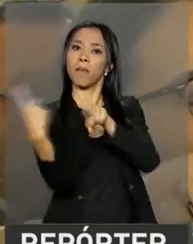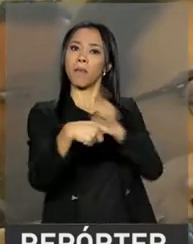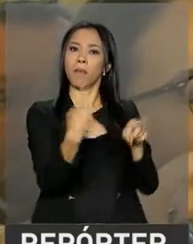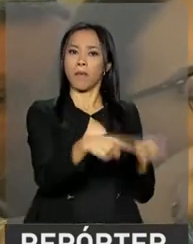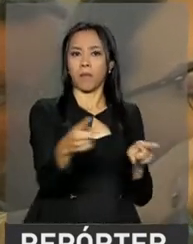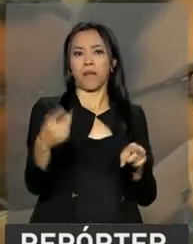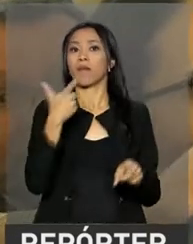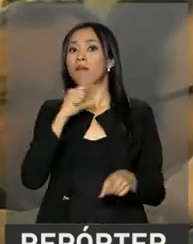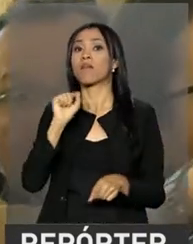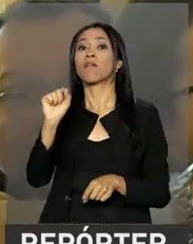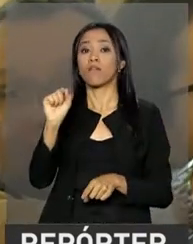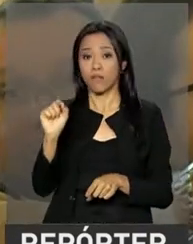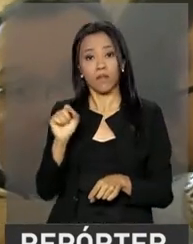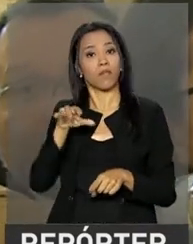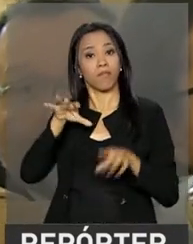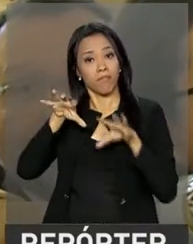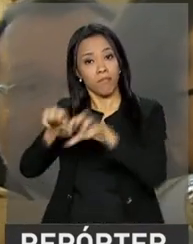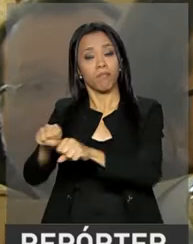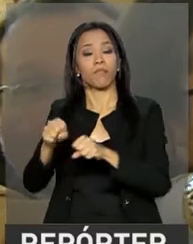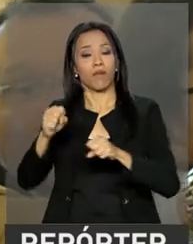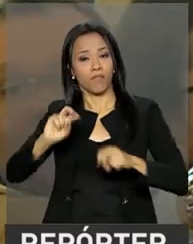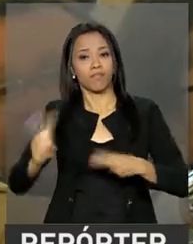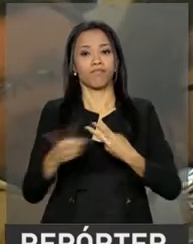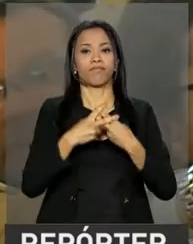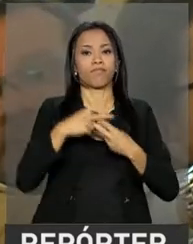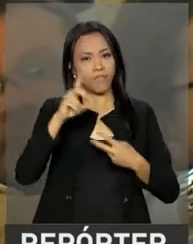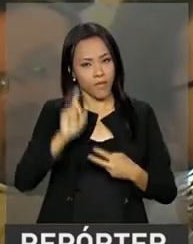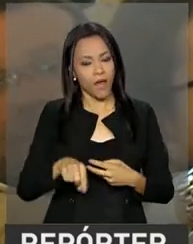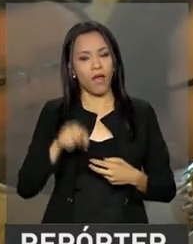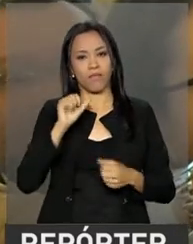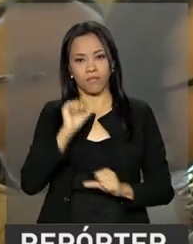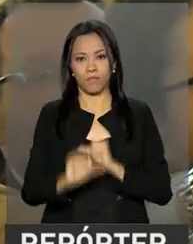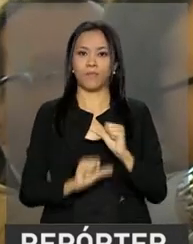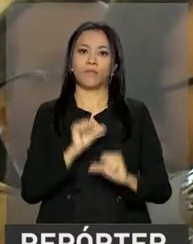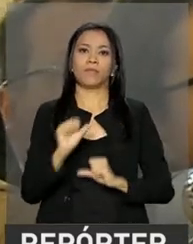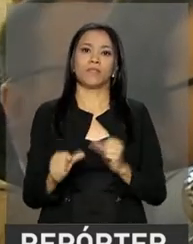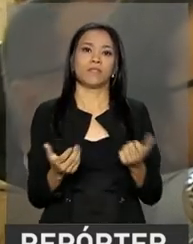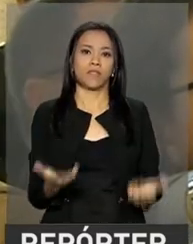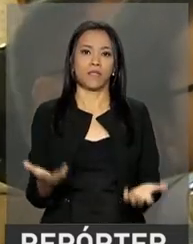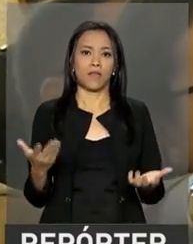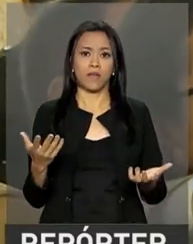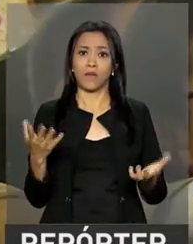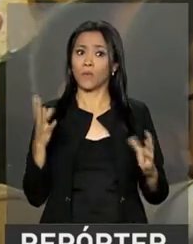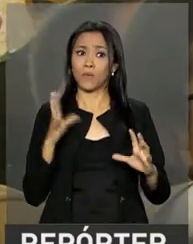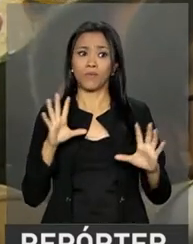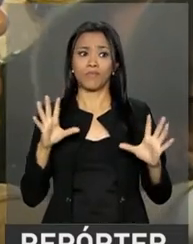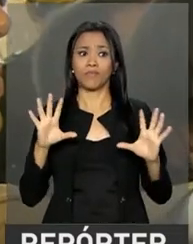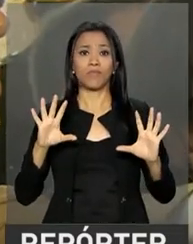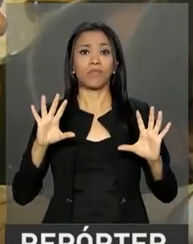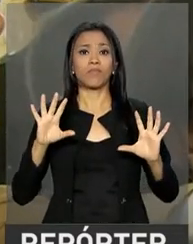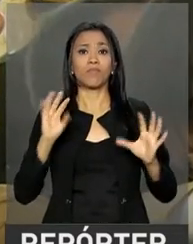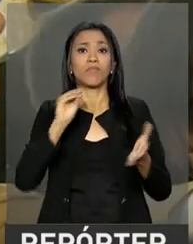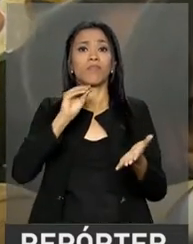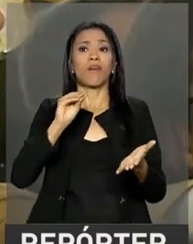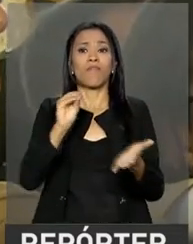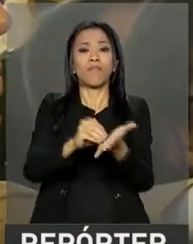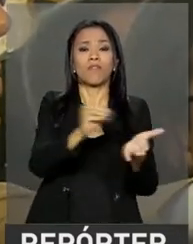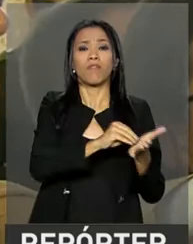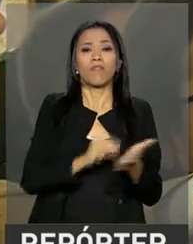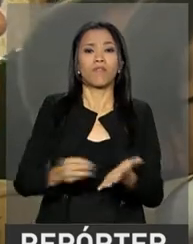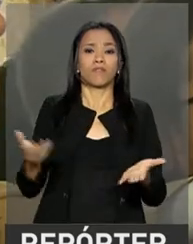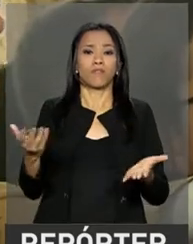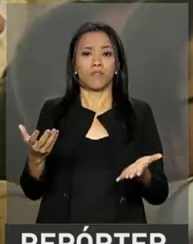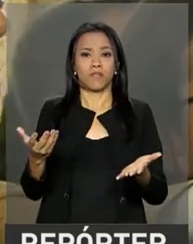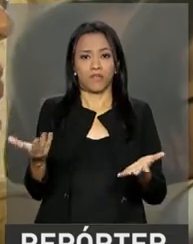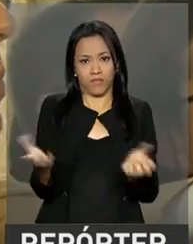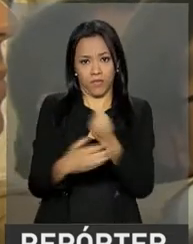tá? Para poder, de fato, mudar, ajudar a mudar a situação de insegurança que os